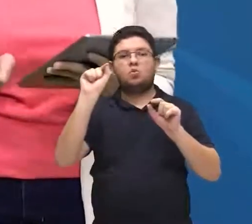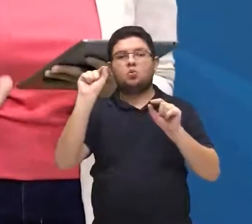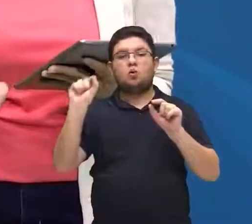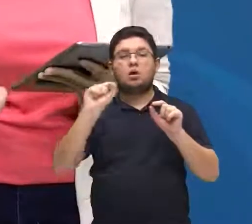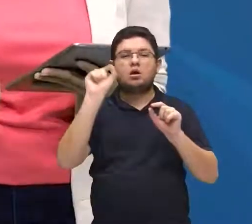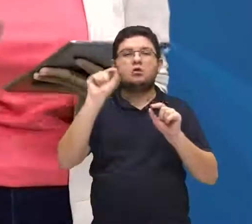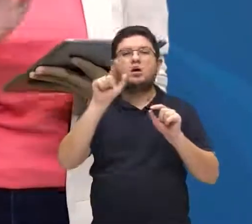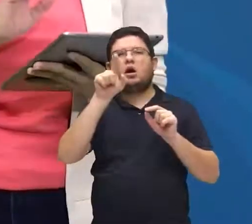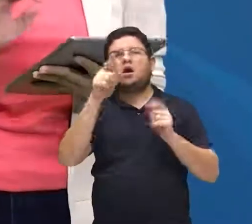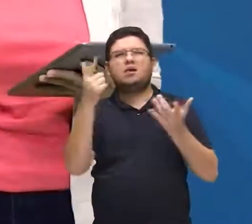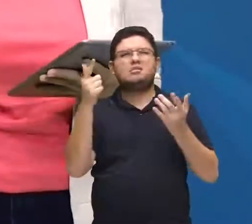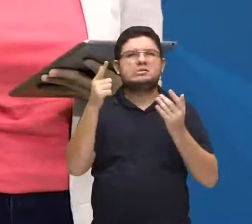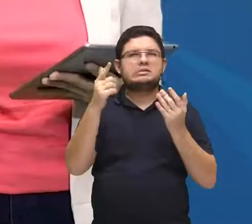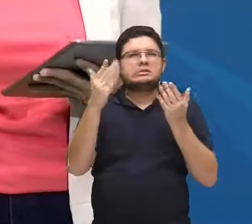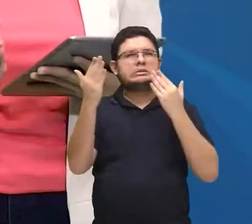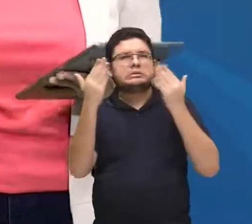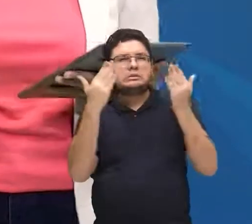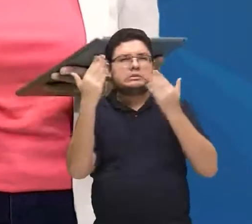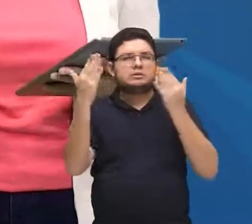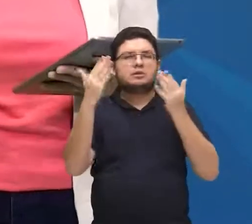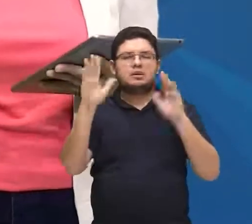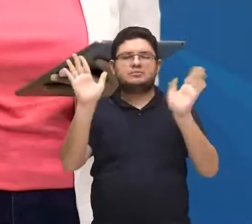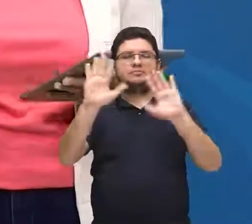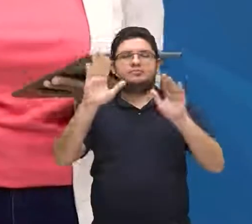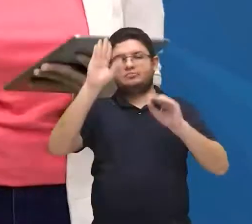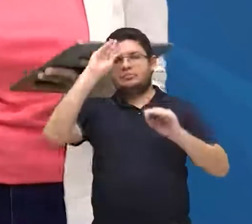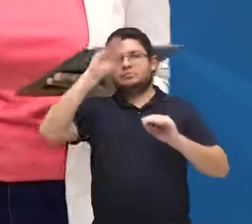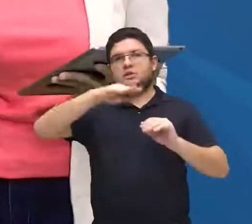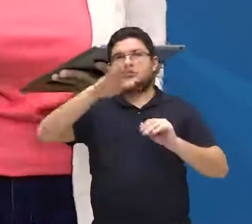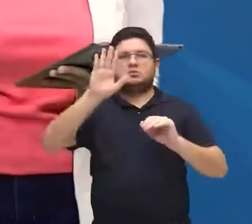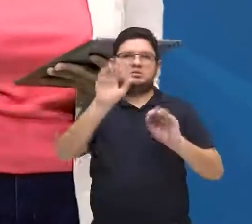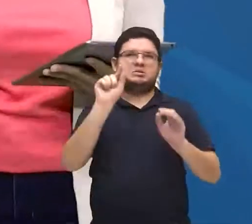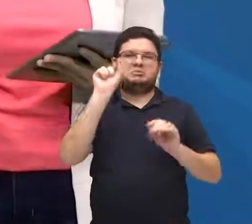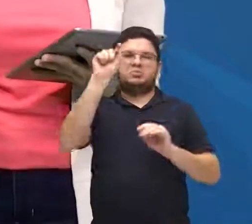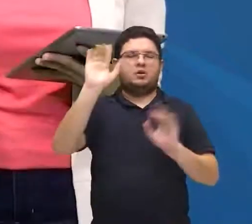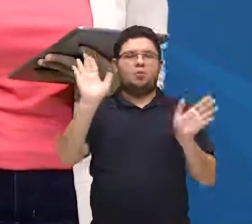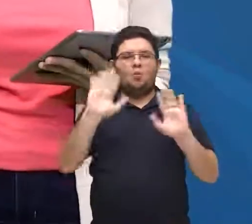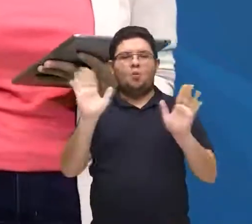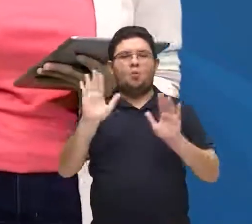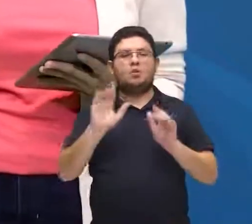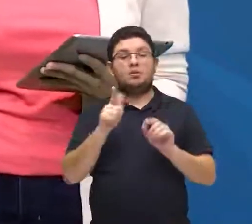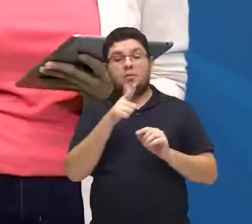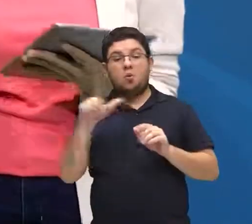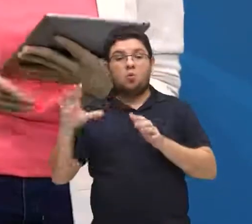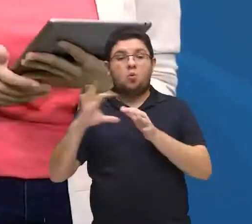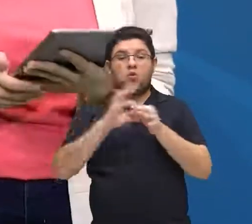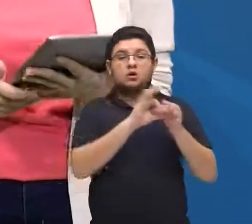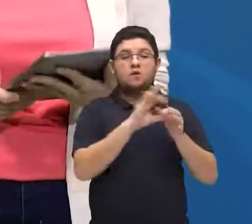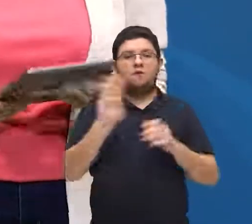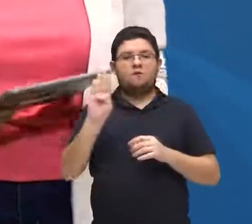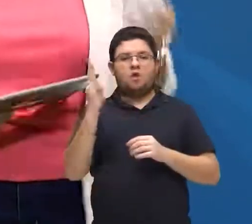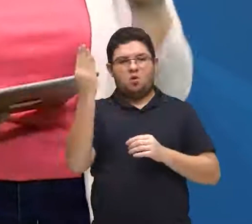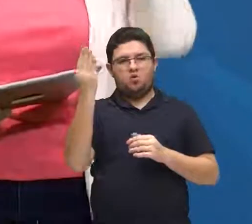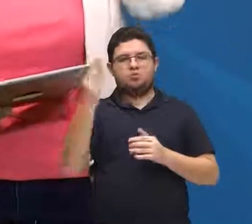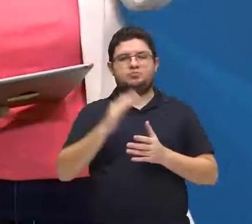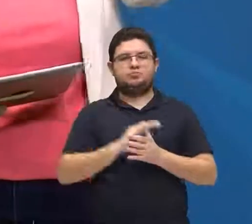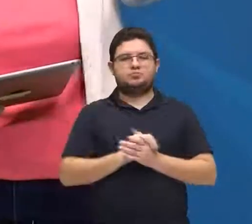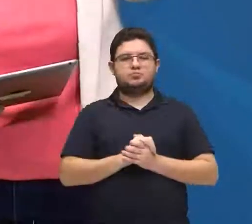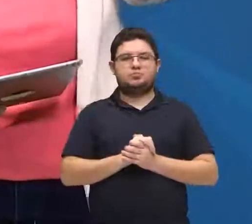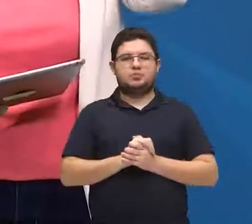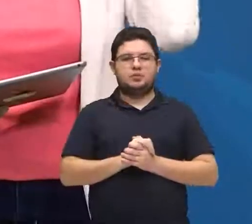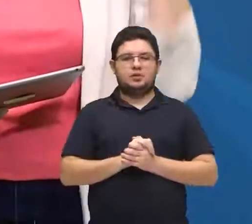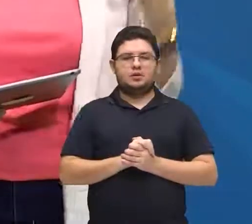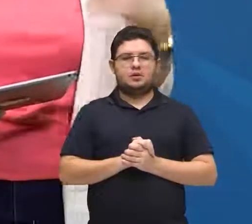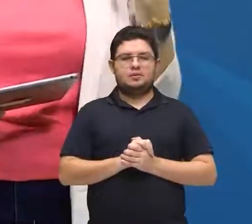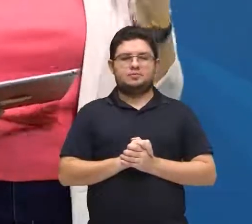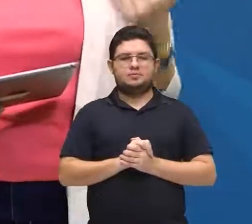não gostei dessa página, ela me enganou e eu não quero mais saber dela. O contexto falso, né, que é esse outro tipo, olha só. A